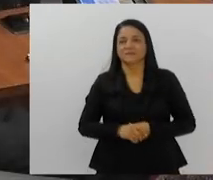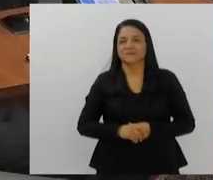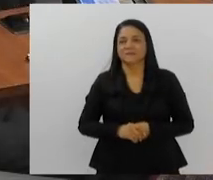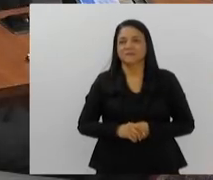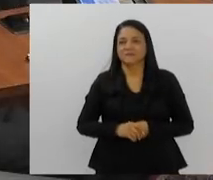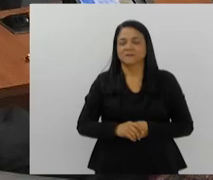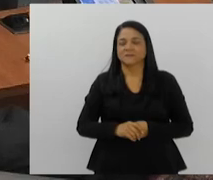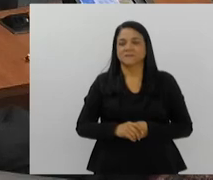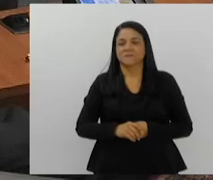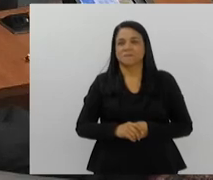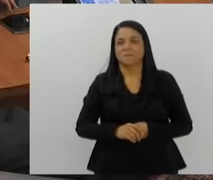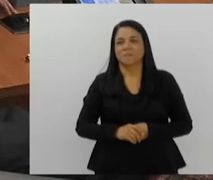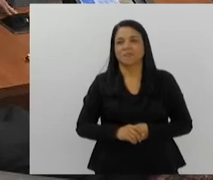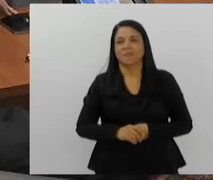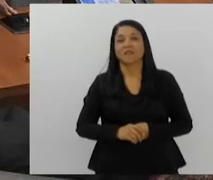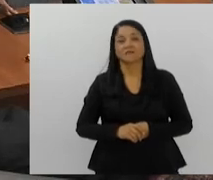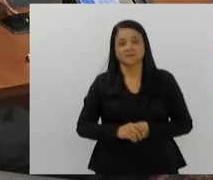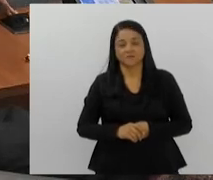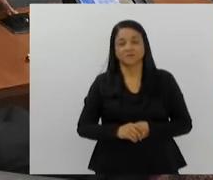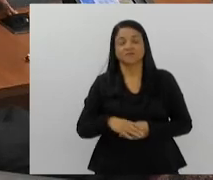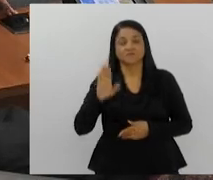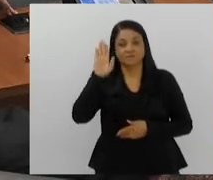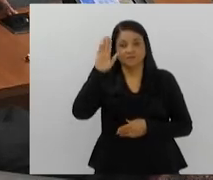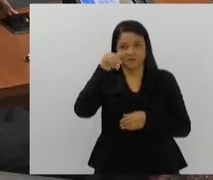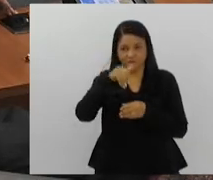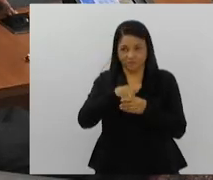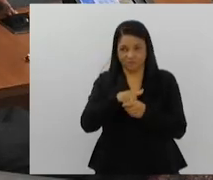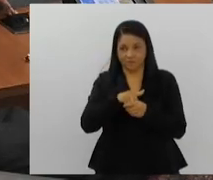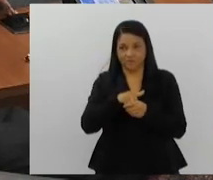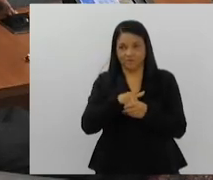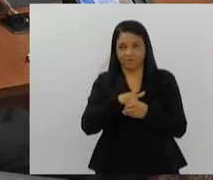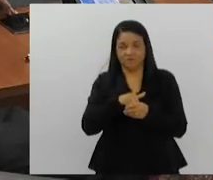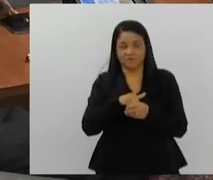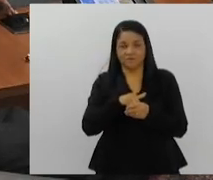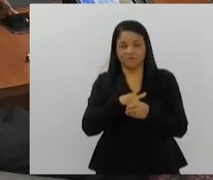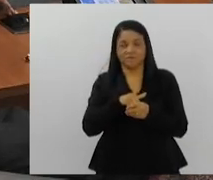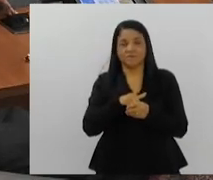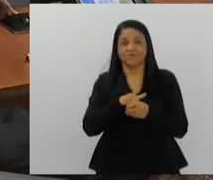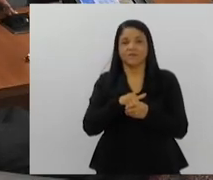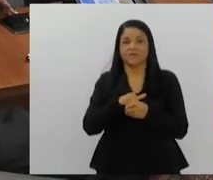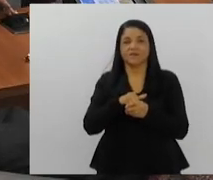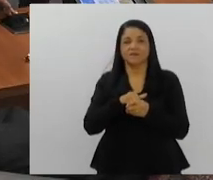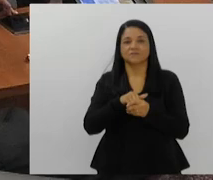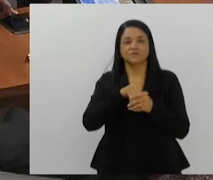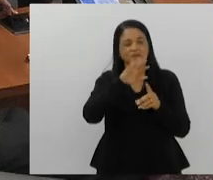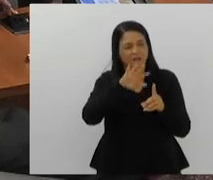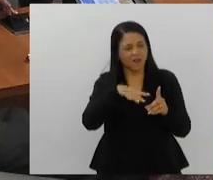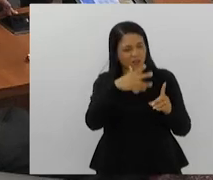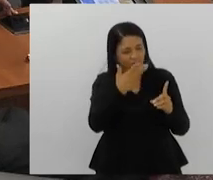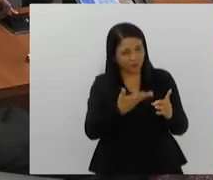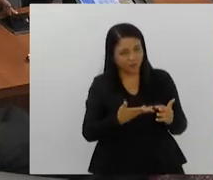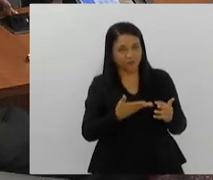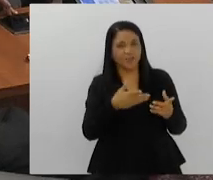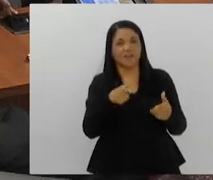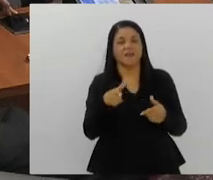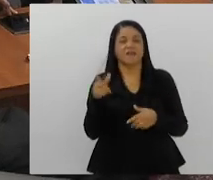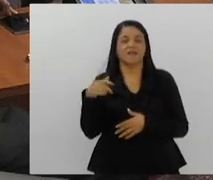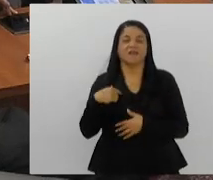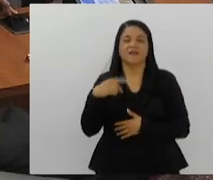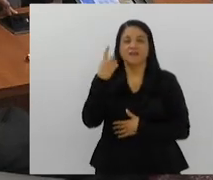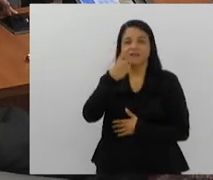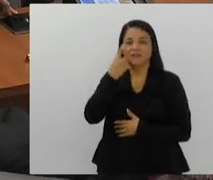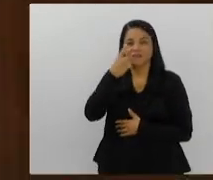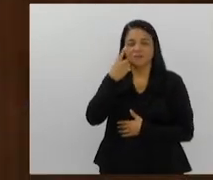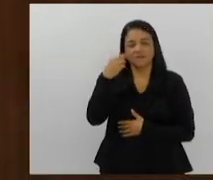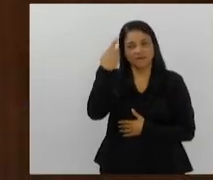Opa, aqui também para declarar voto. Elogiar a resiliência aqui da deputada